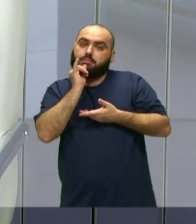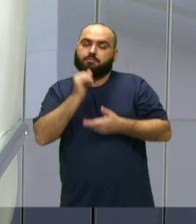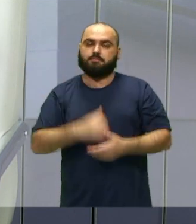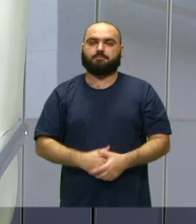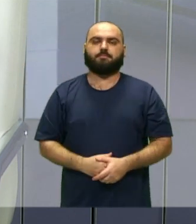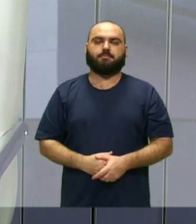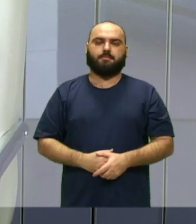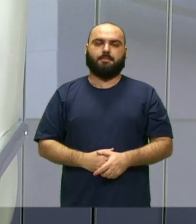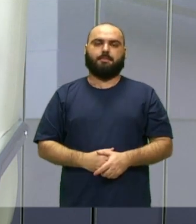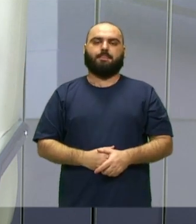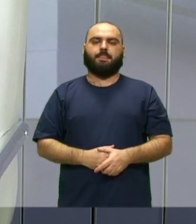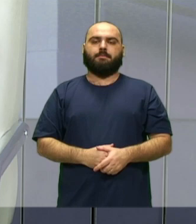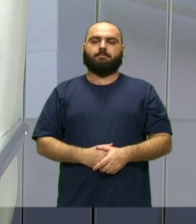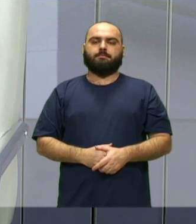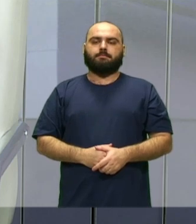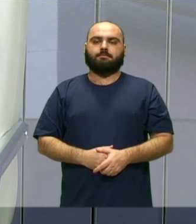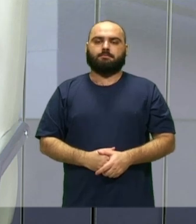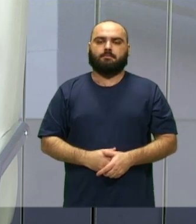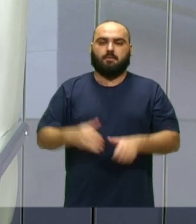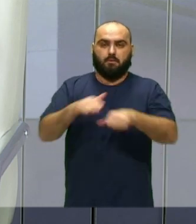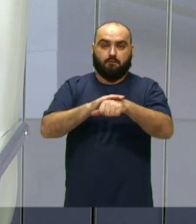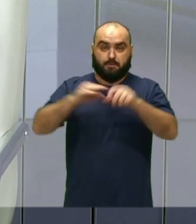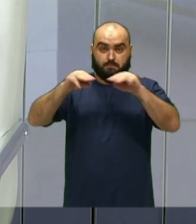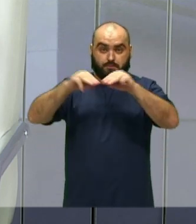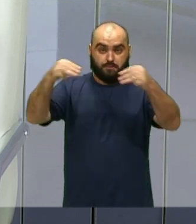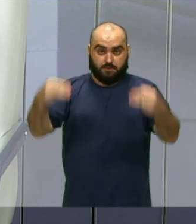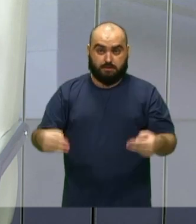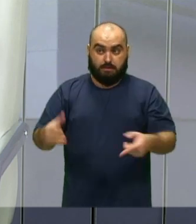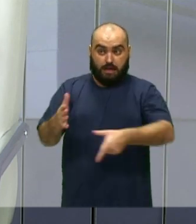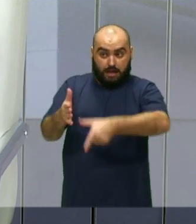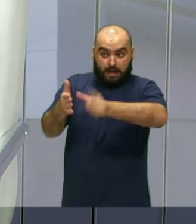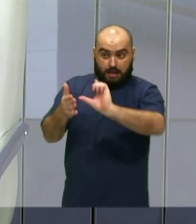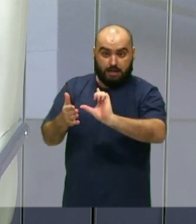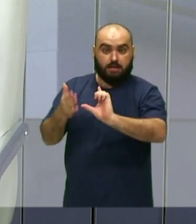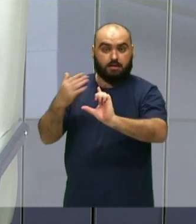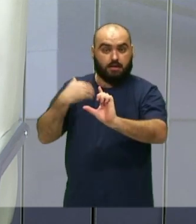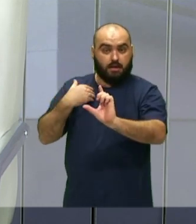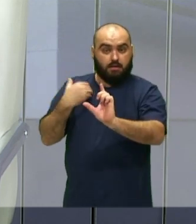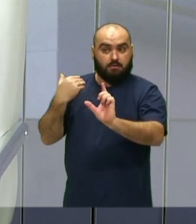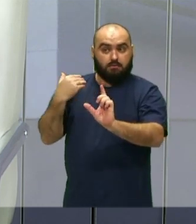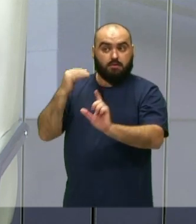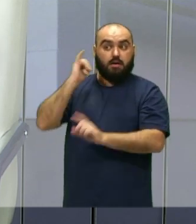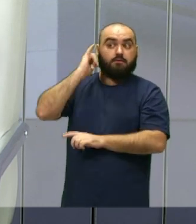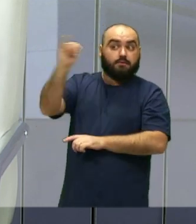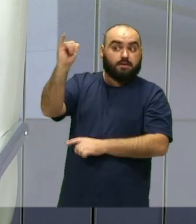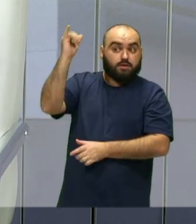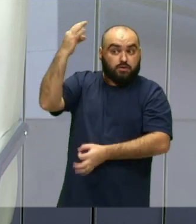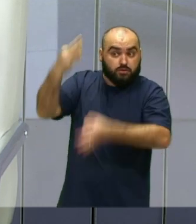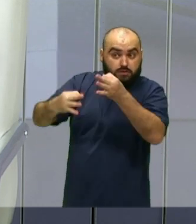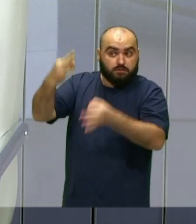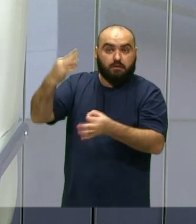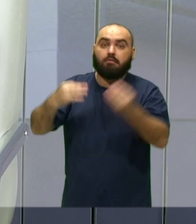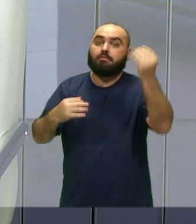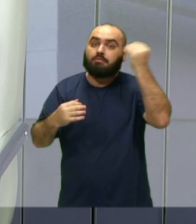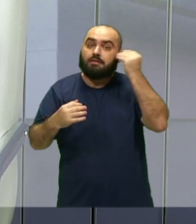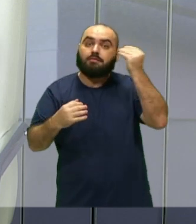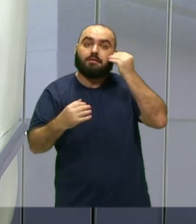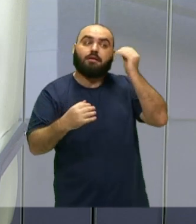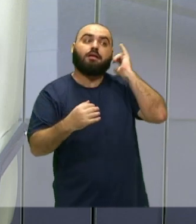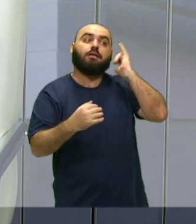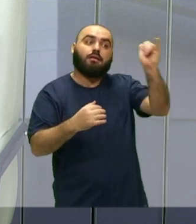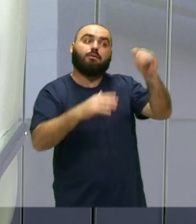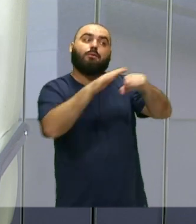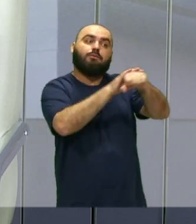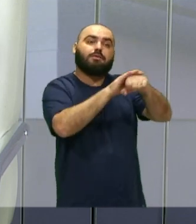nós estávamos conversando sobre o museu, antes de eu entrar, antes de eu acionar na justiça, eu tentei de todos os meses, enquanto vereadora,